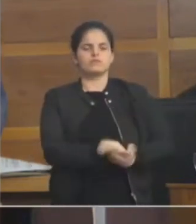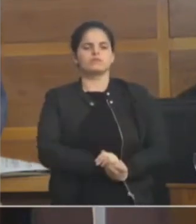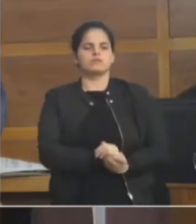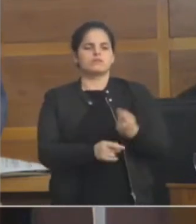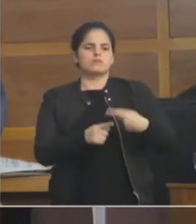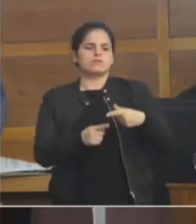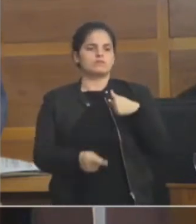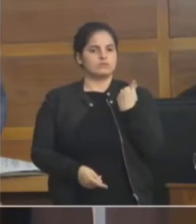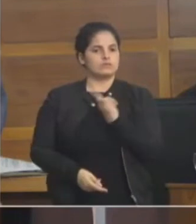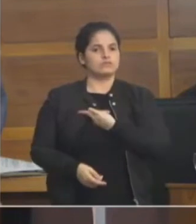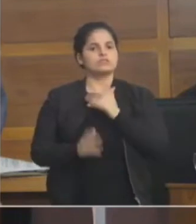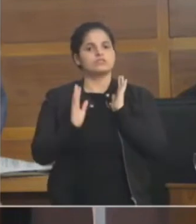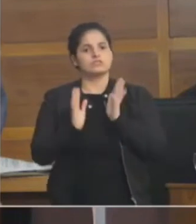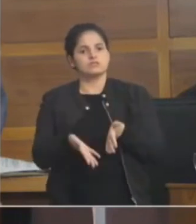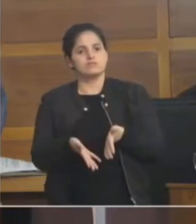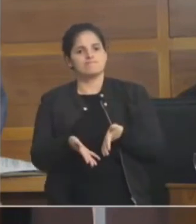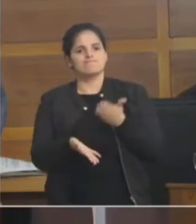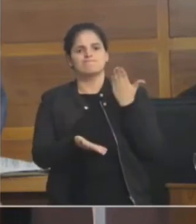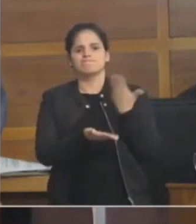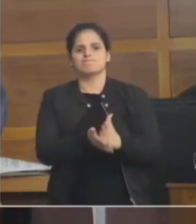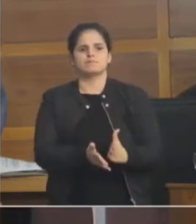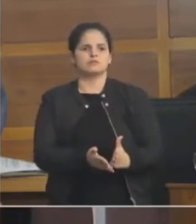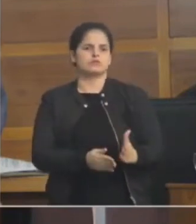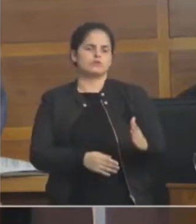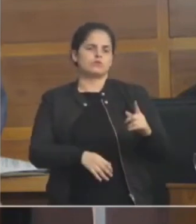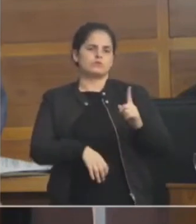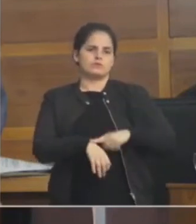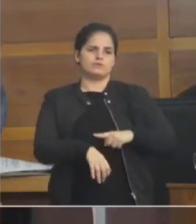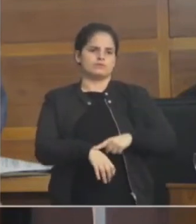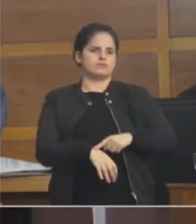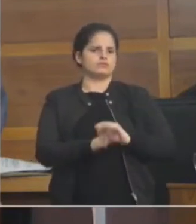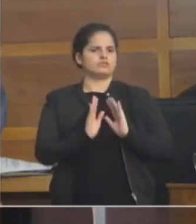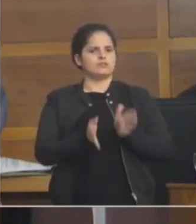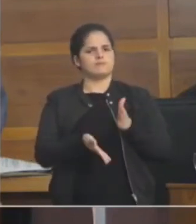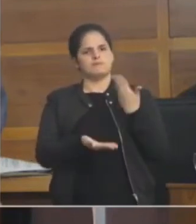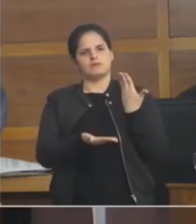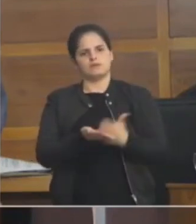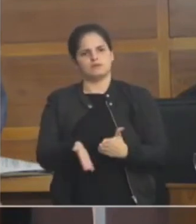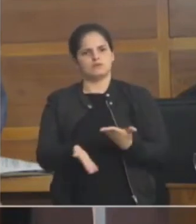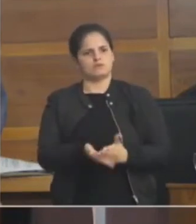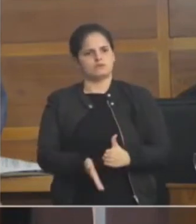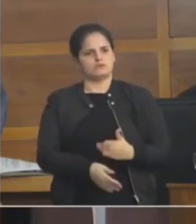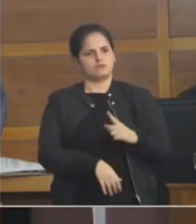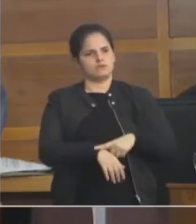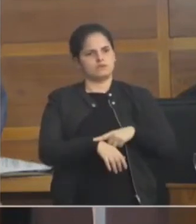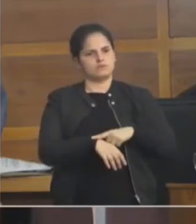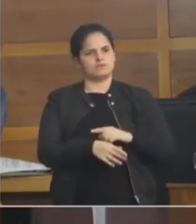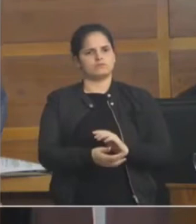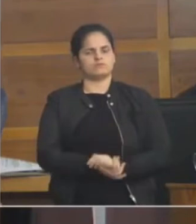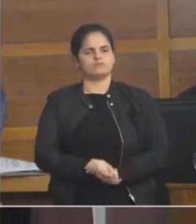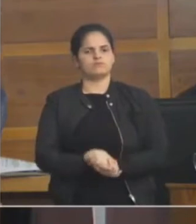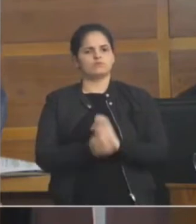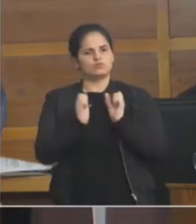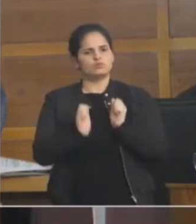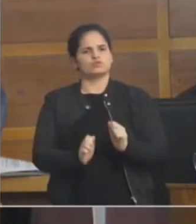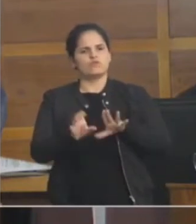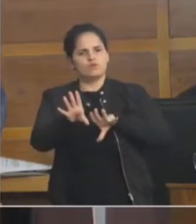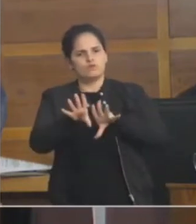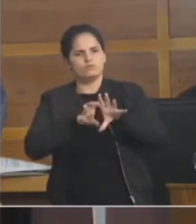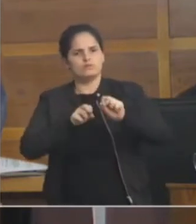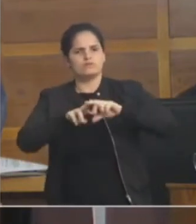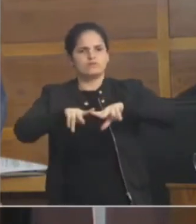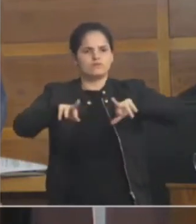a gente já perdeu muito tempo muito tempo nós perdemos aqui em Angra para formar atletas E chegou a